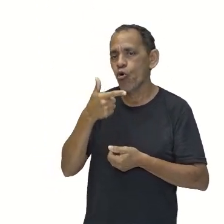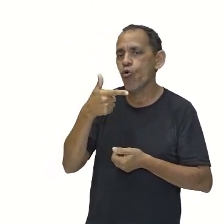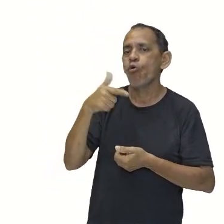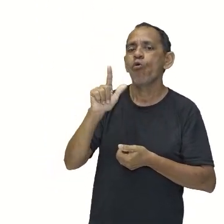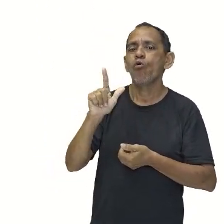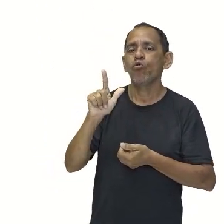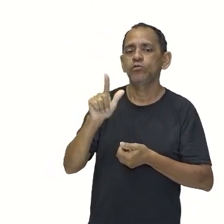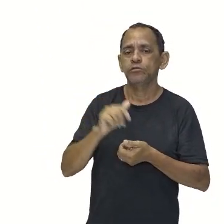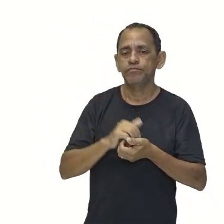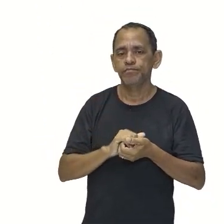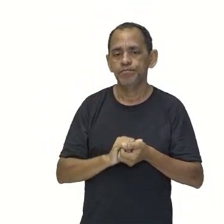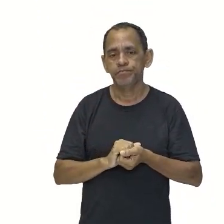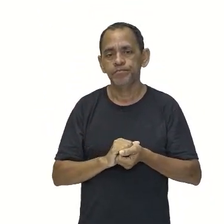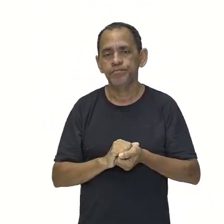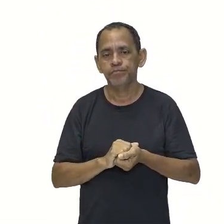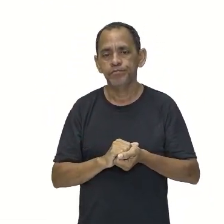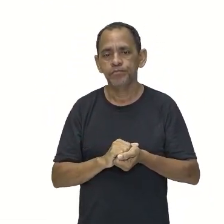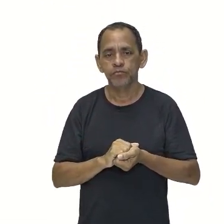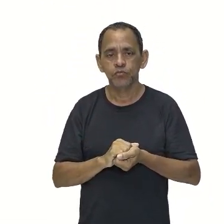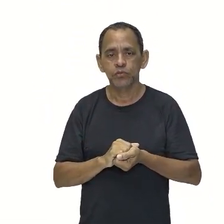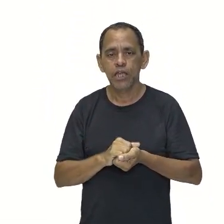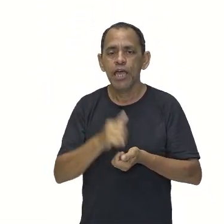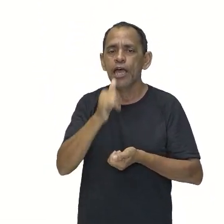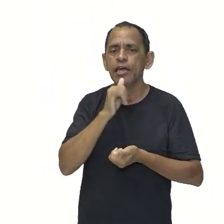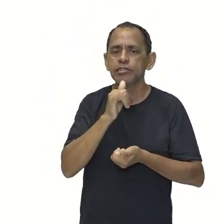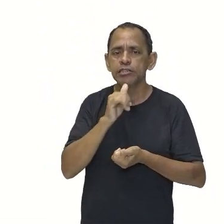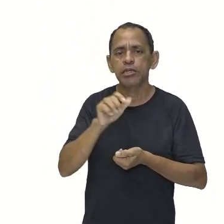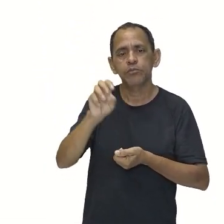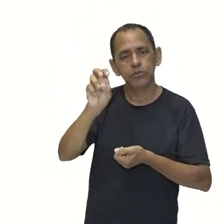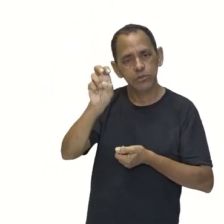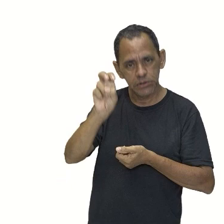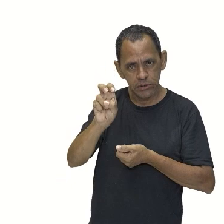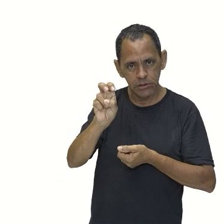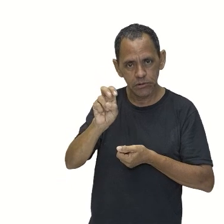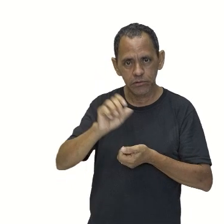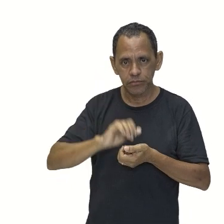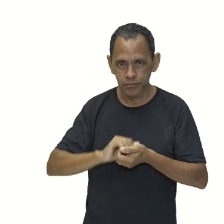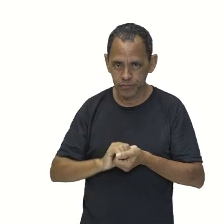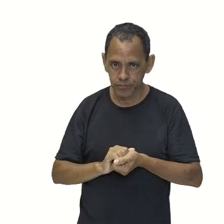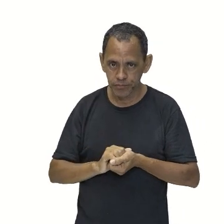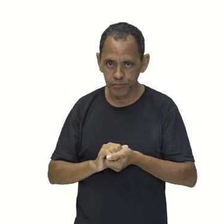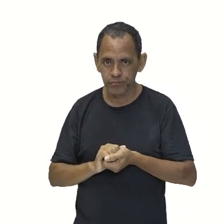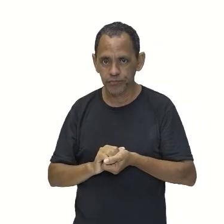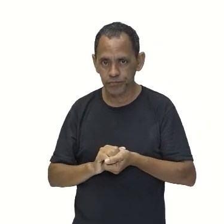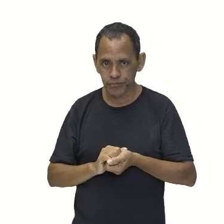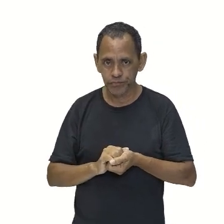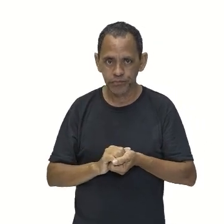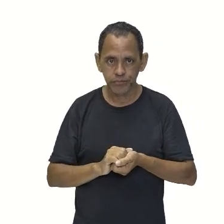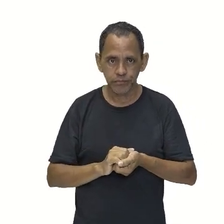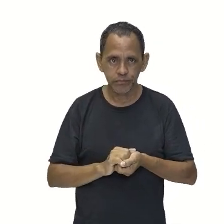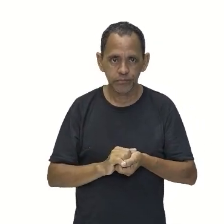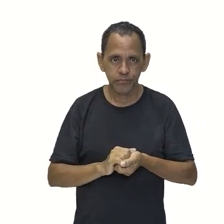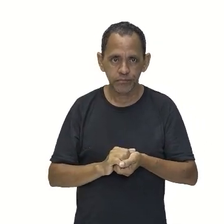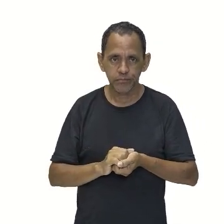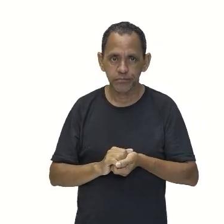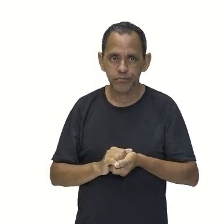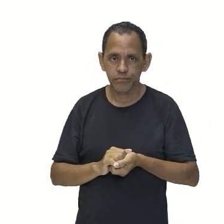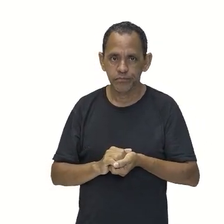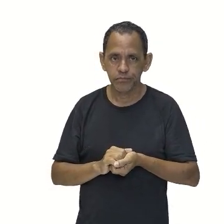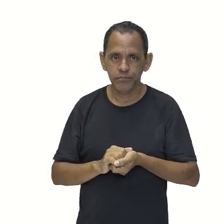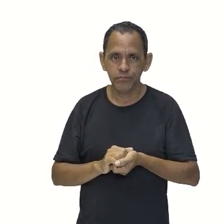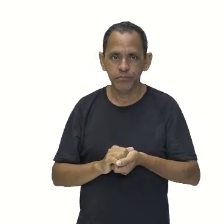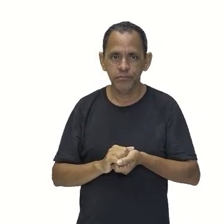supor que eu vou chamar de um quinto exemplo, certo? Neste quinto exemplo, eu tenho a